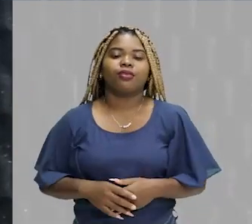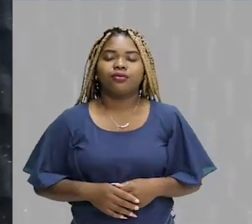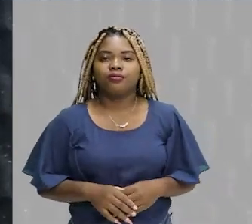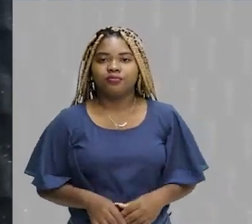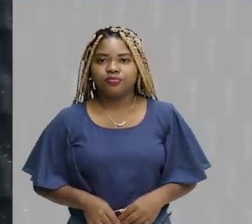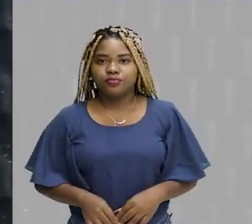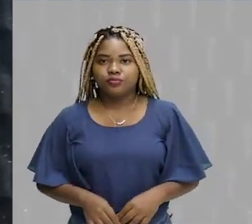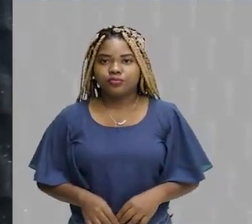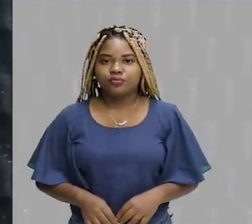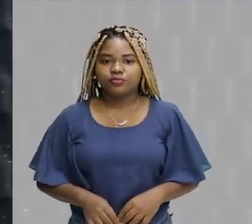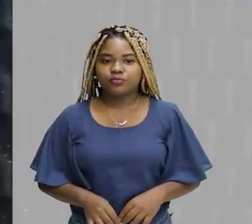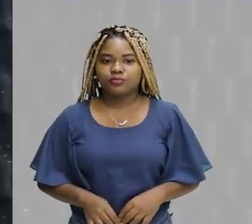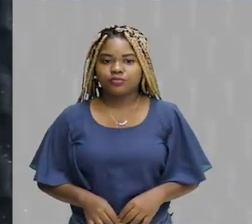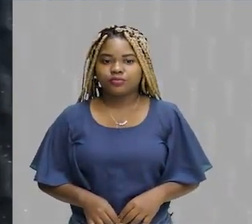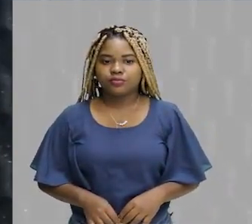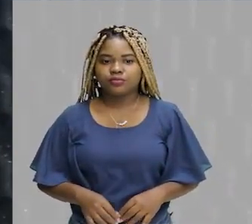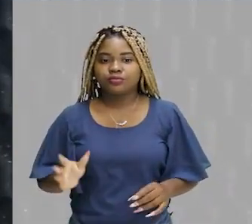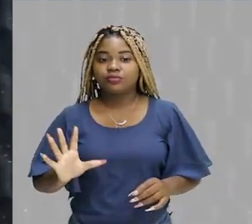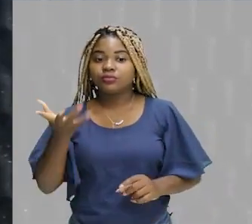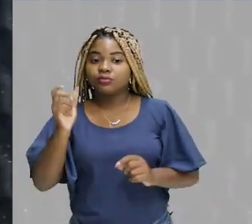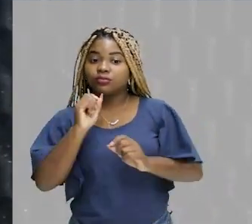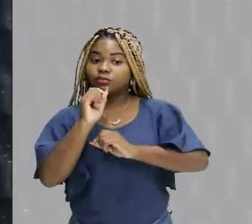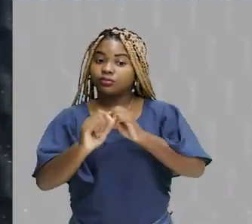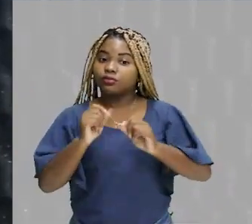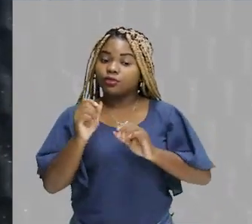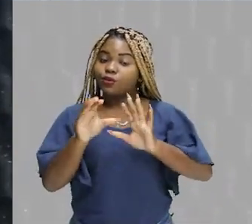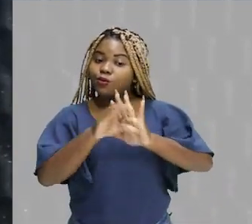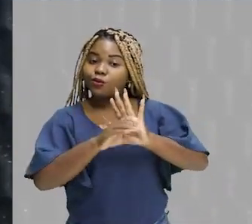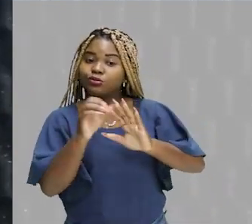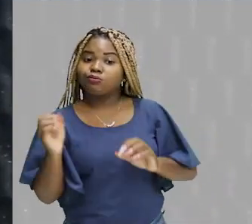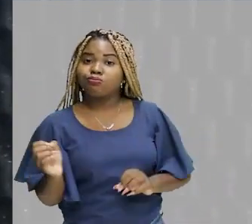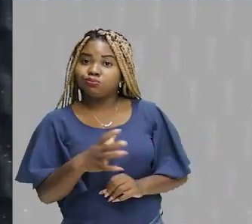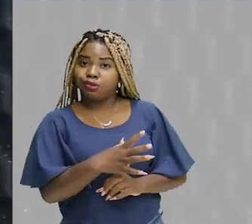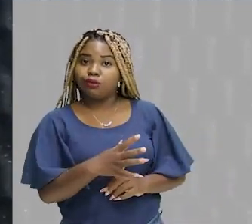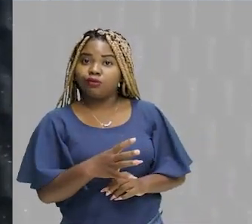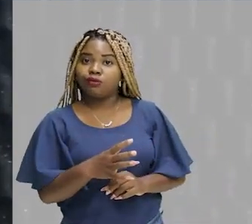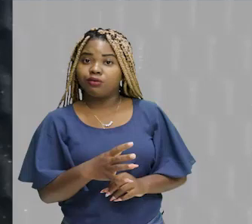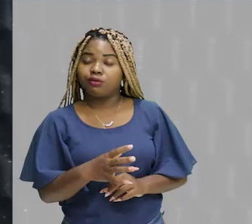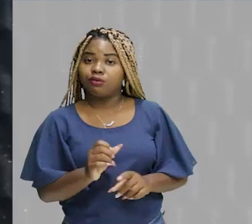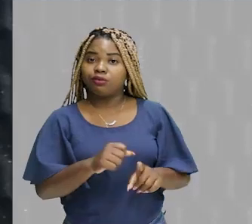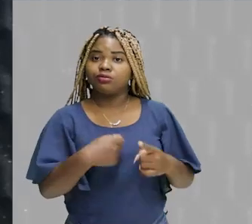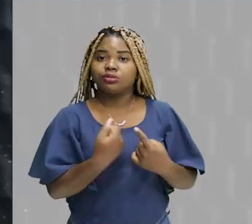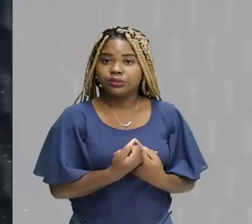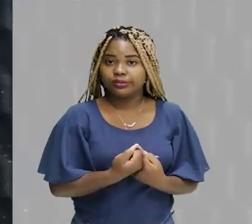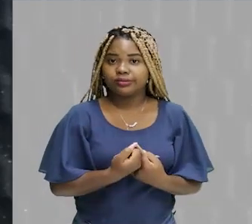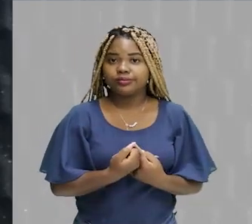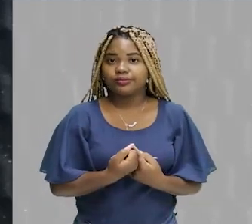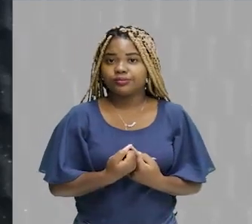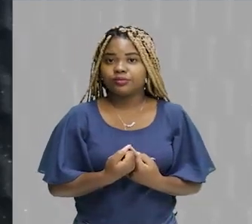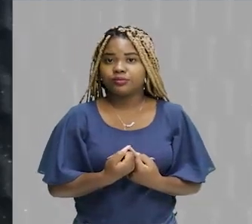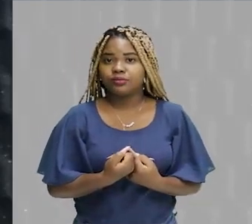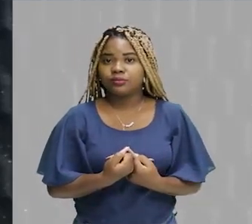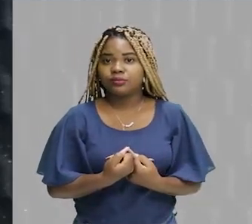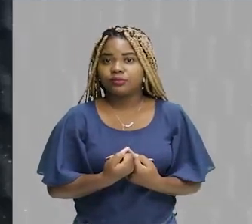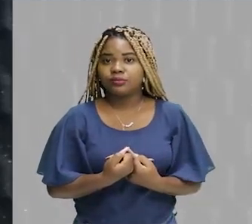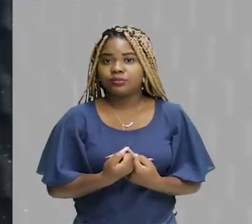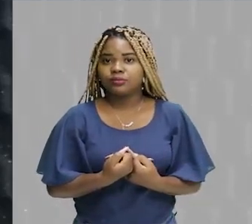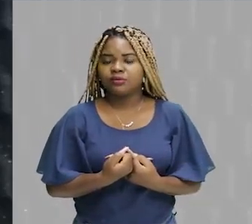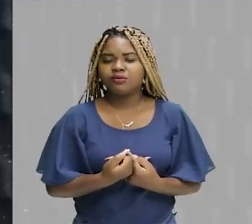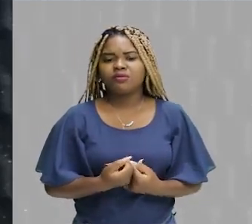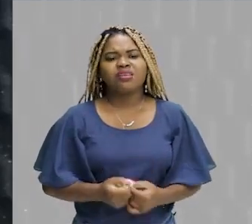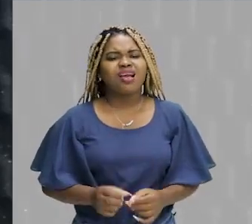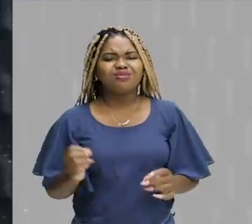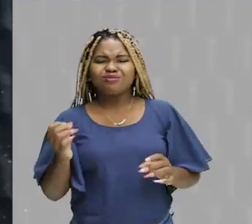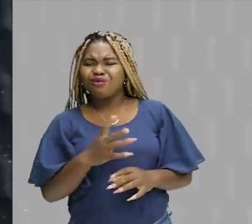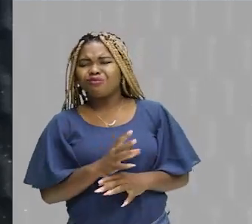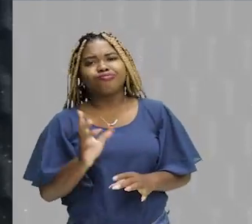Chicago, surgiu um conceito novo na sociologia. Na verdade, vamos falar a verdade, não é nem tão novo